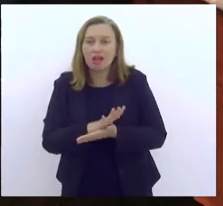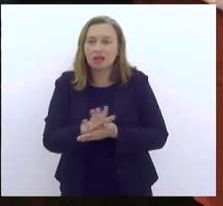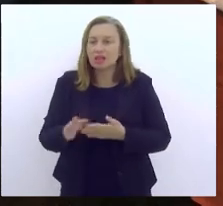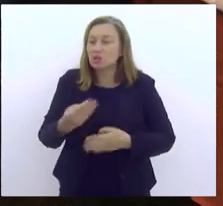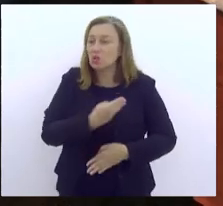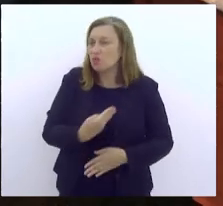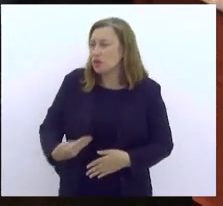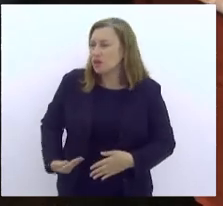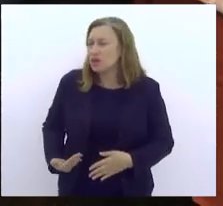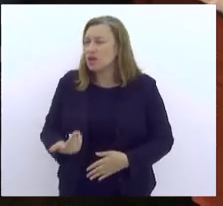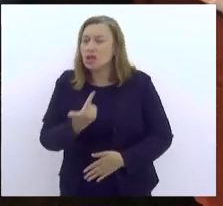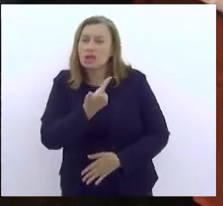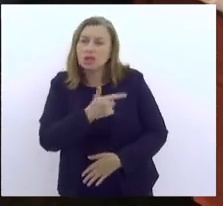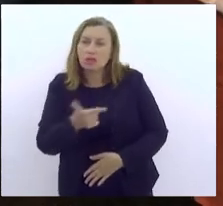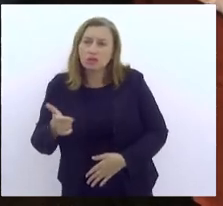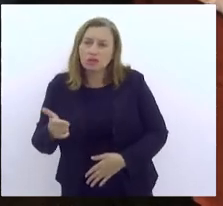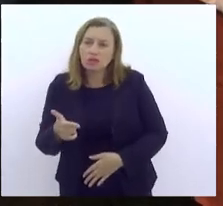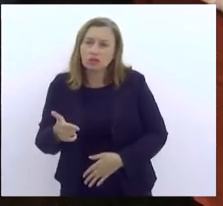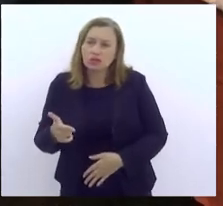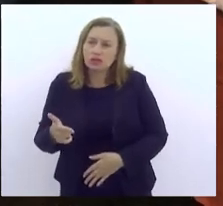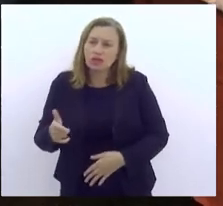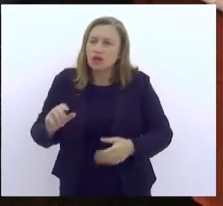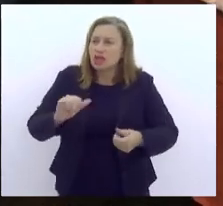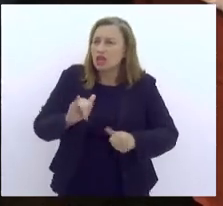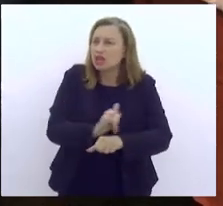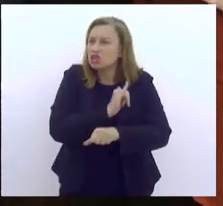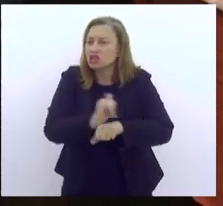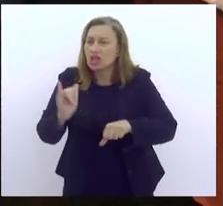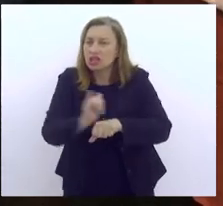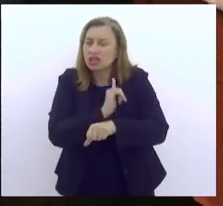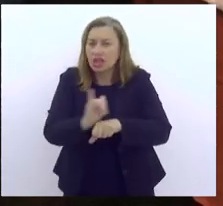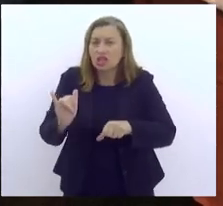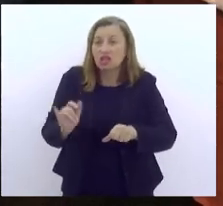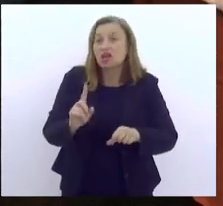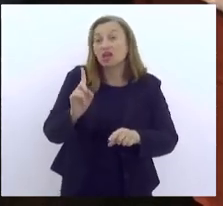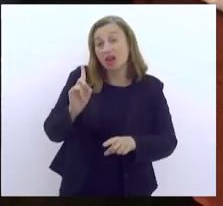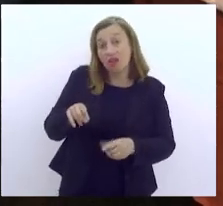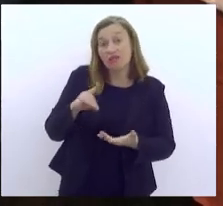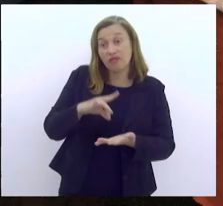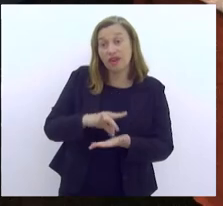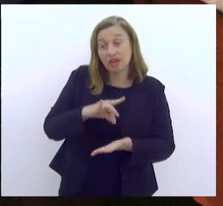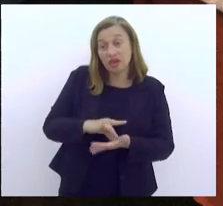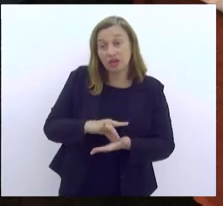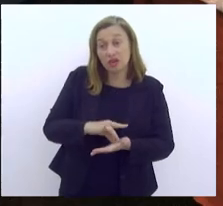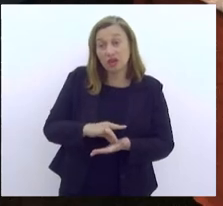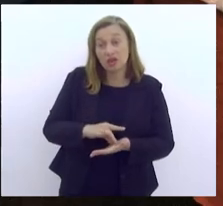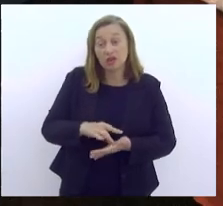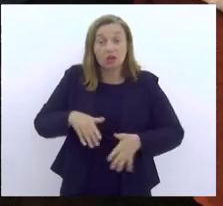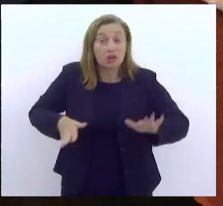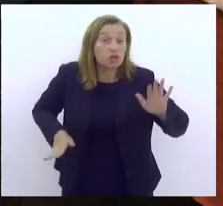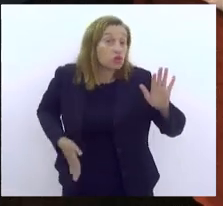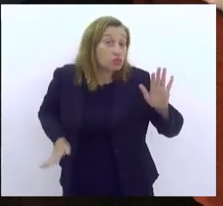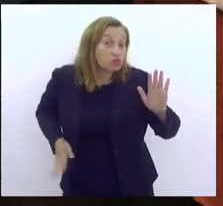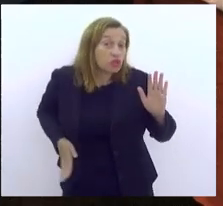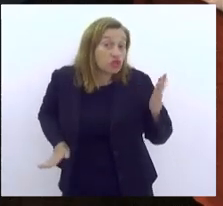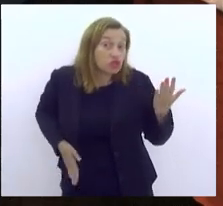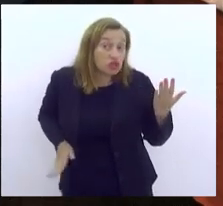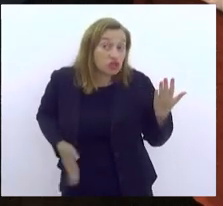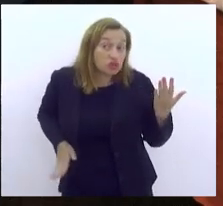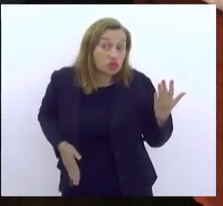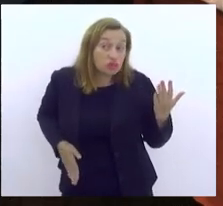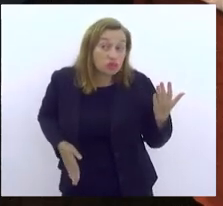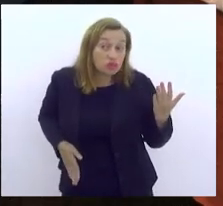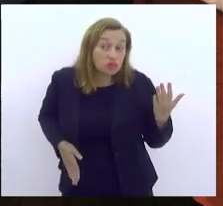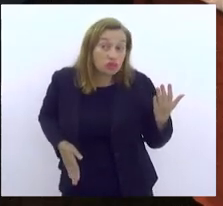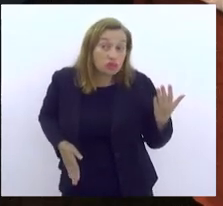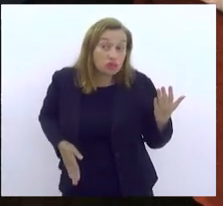governo não tem uma linha de estratégia, tanto é verdade que o tráfico está conversando